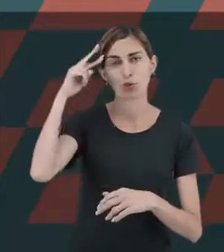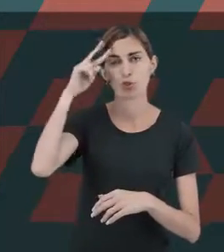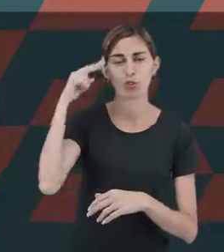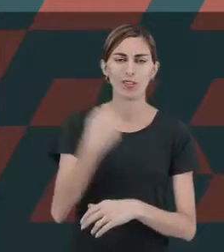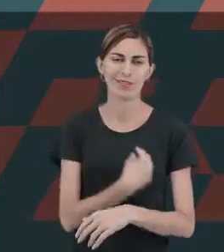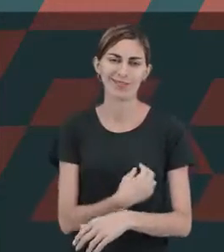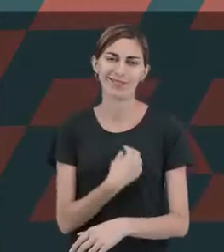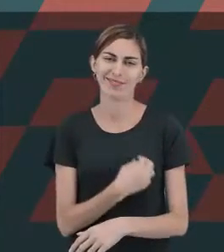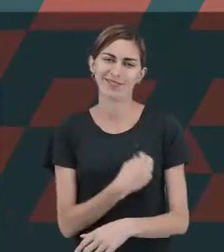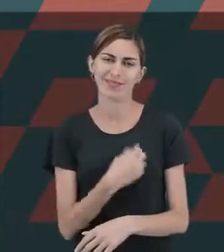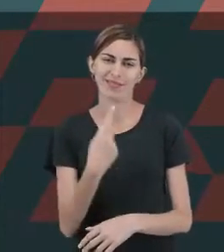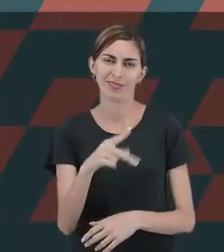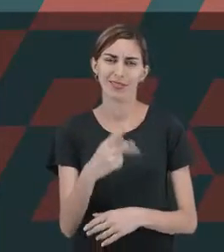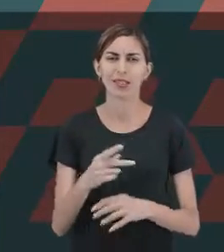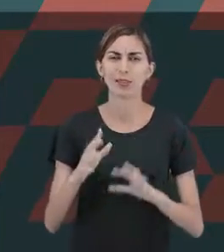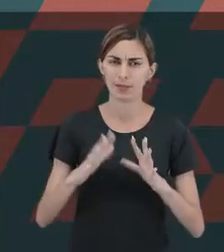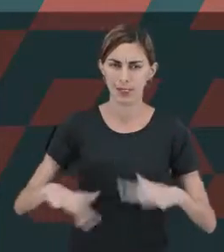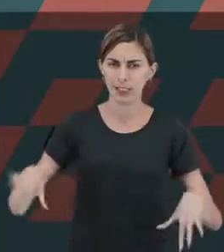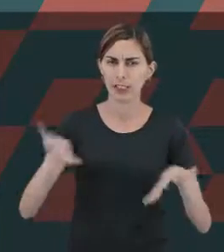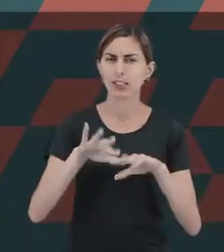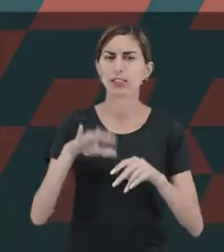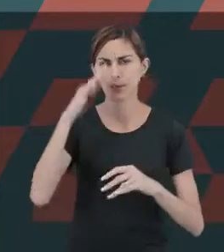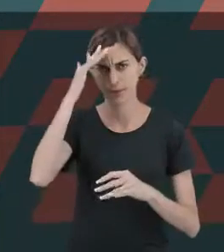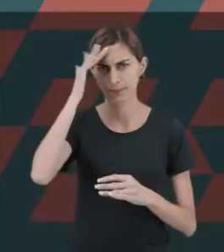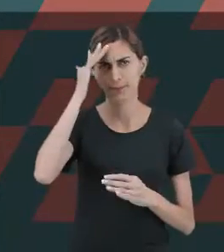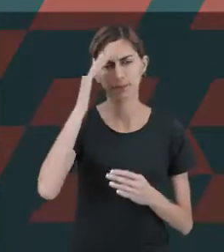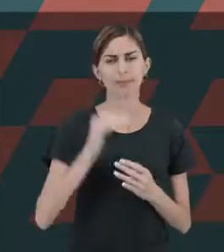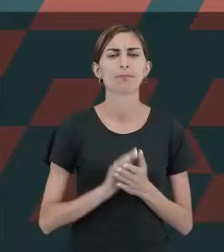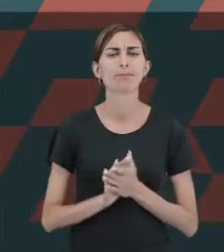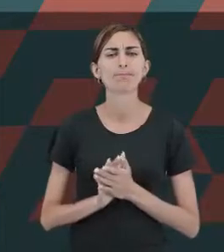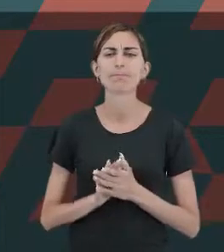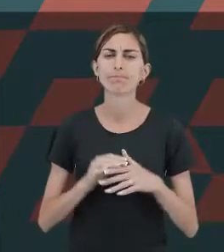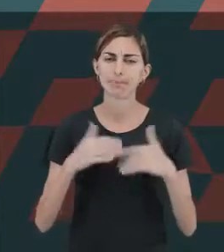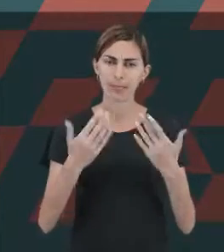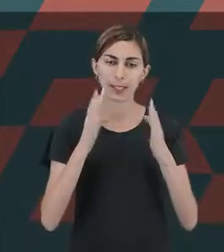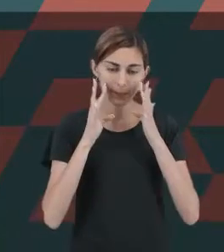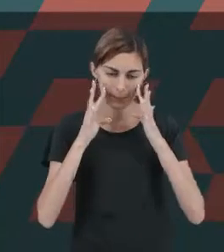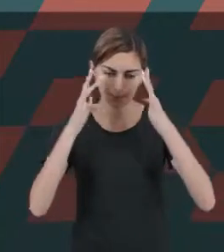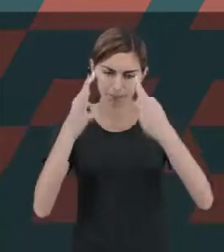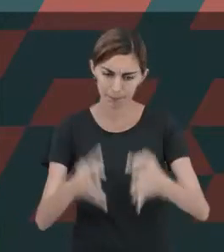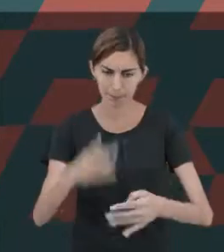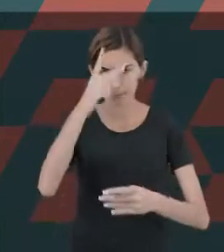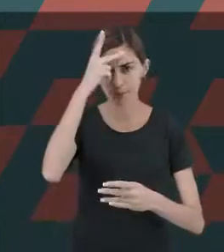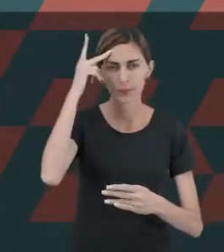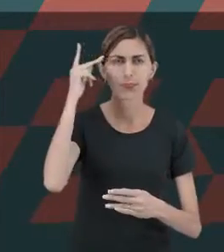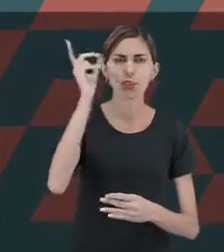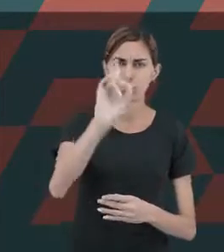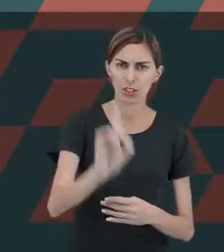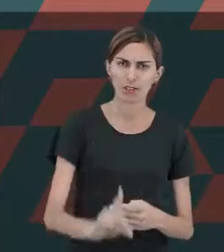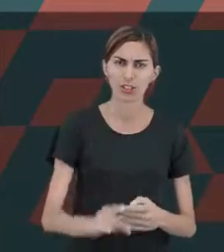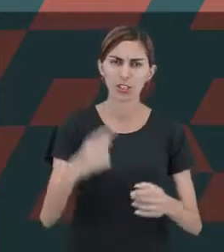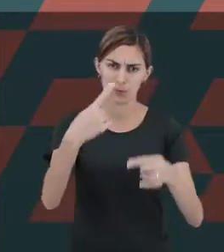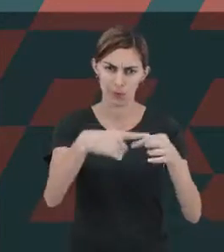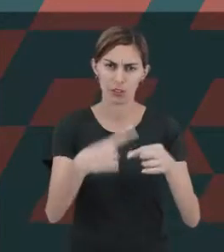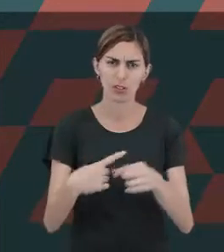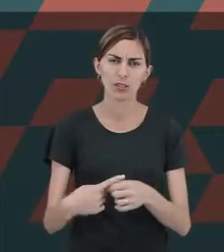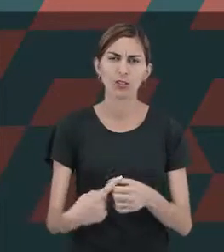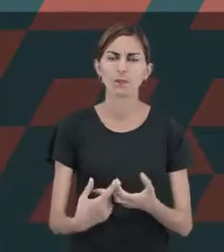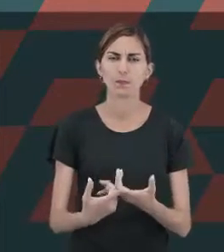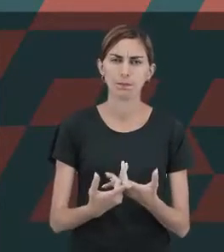vida. Nesse entendimento, a atenção à pessoa com deficiência no interior